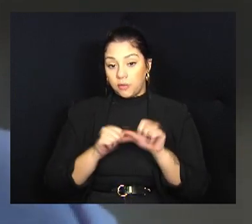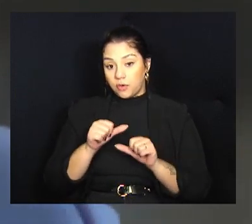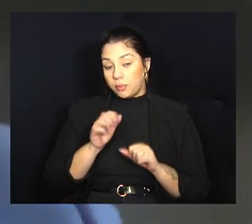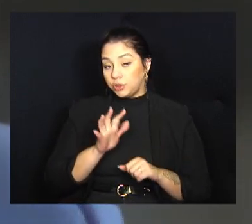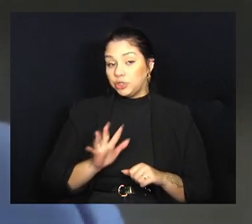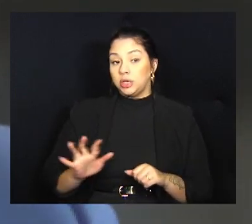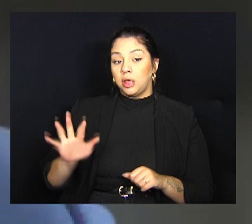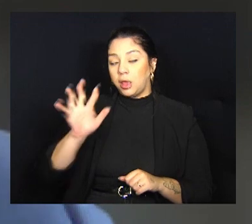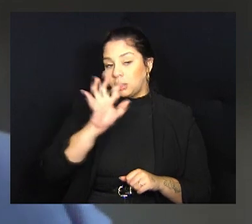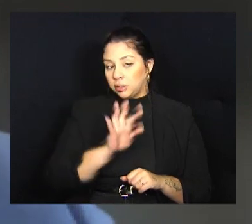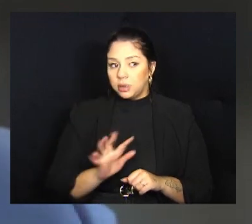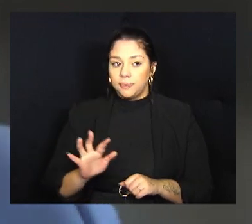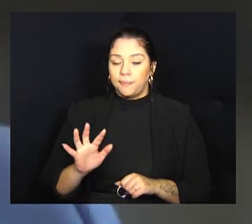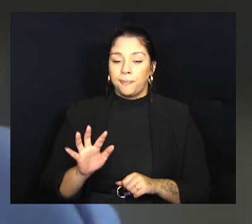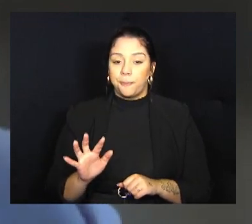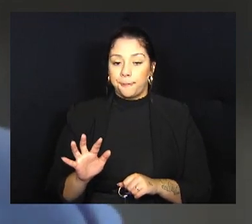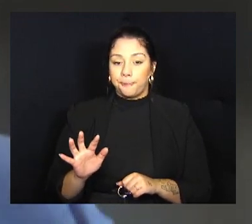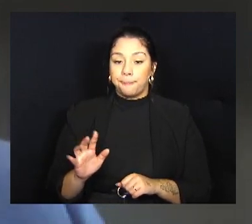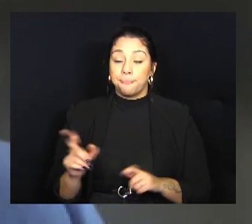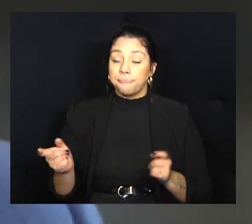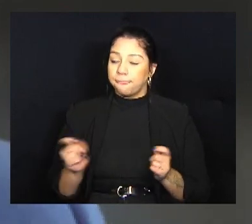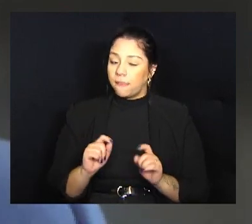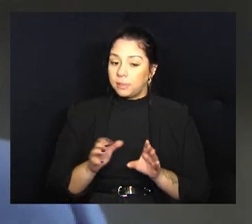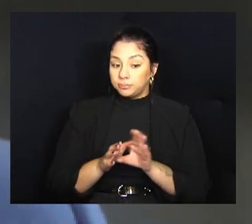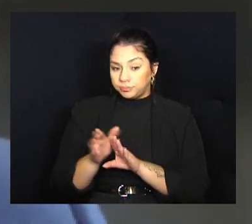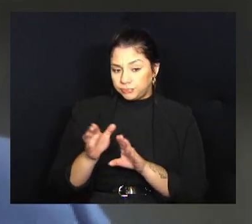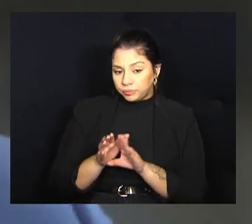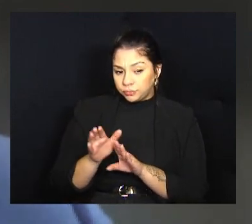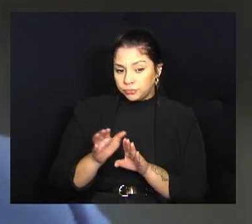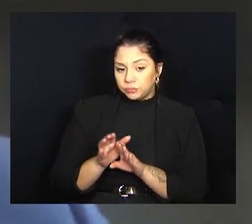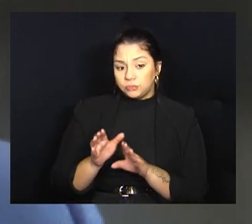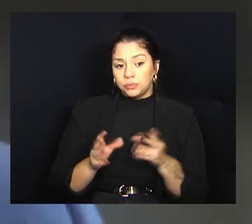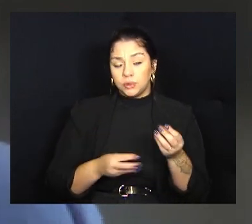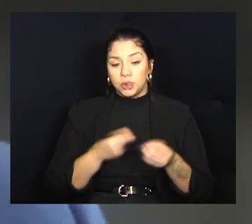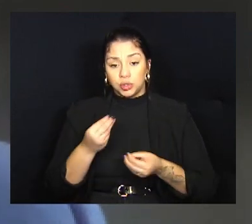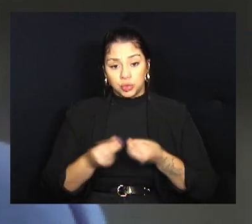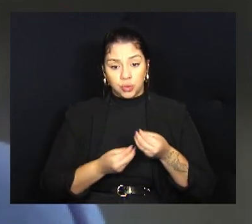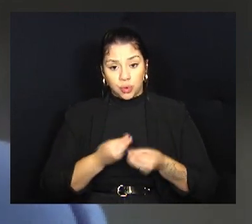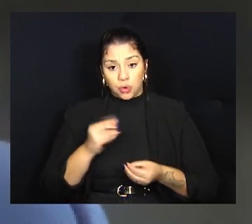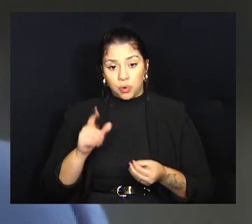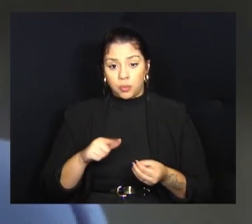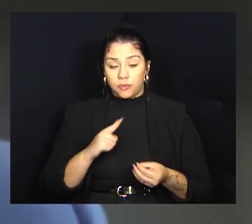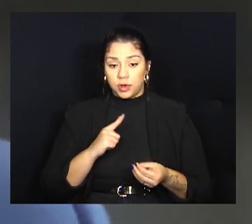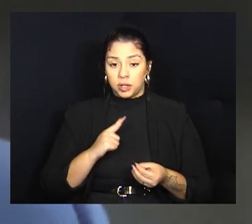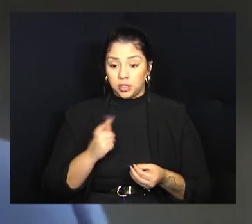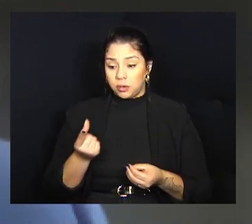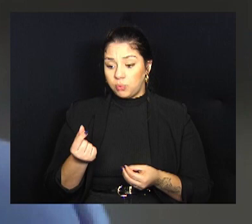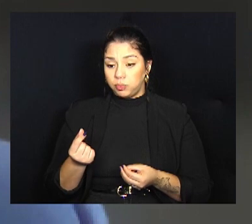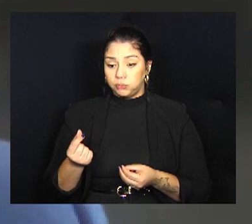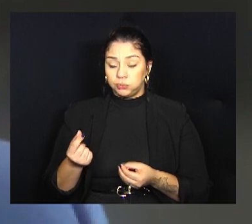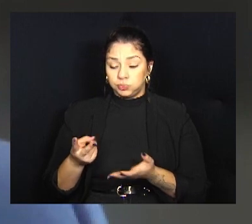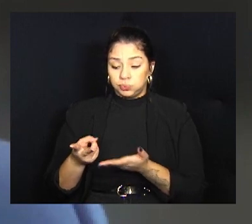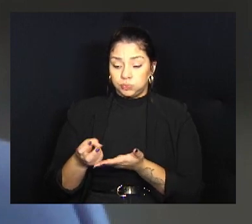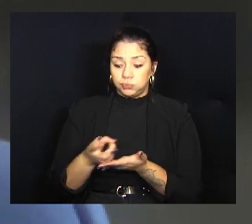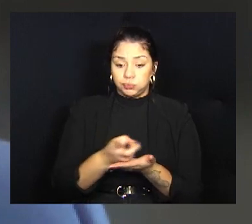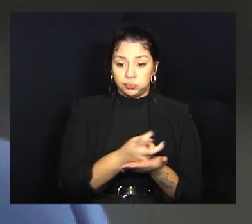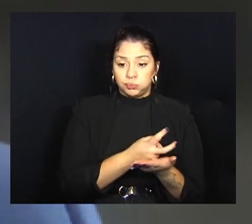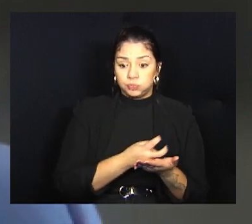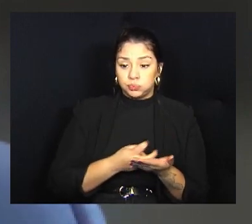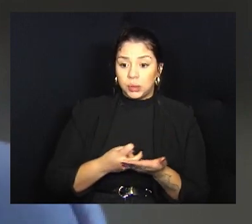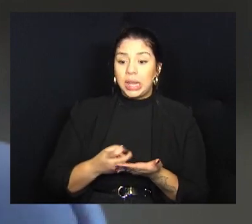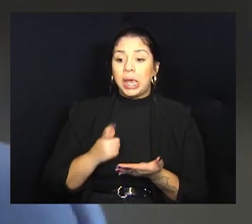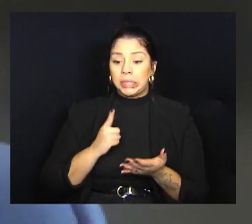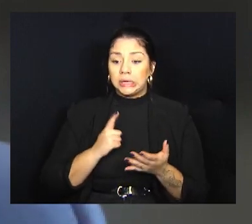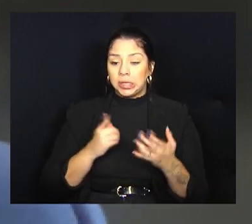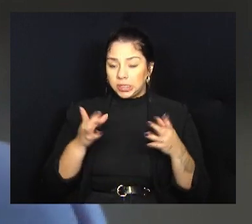vai dar instruções de como vão ser recolhidos os tributos e a lei complementar é que vai dar os detalhes. Então